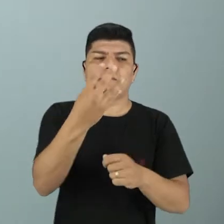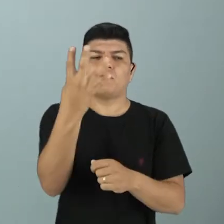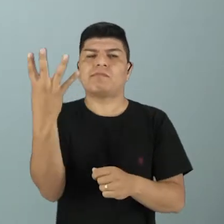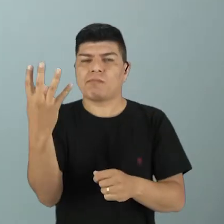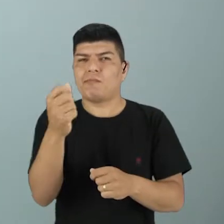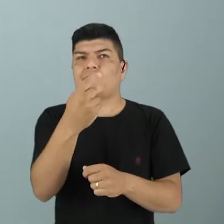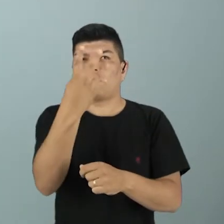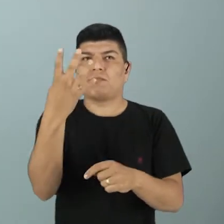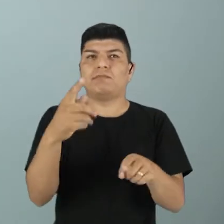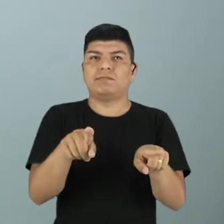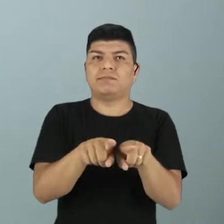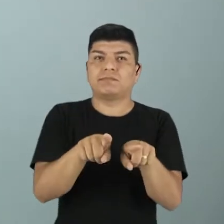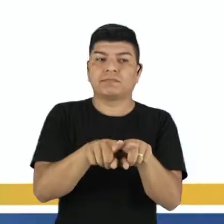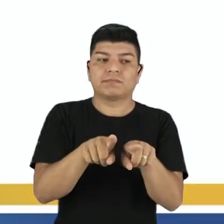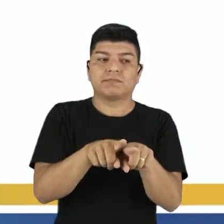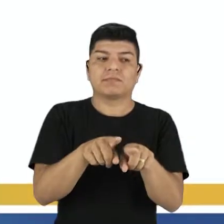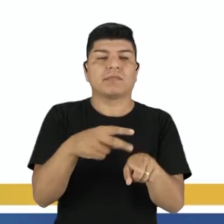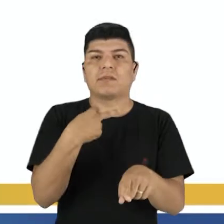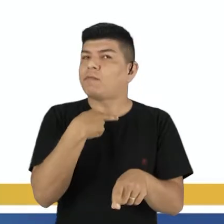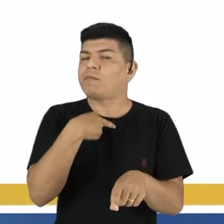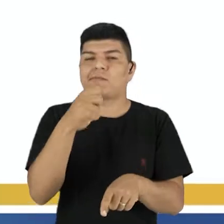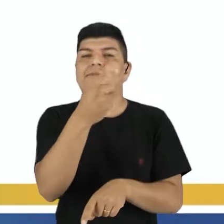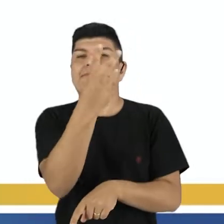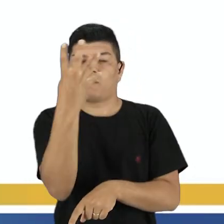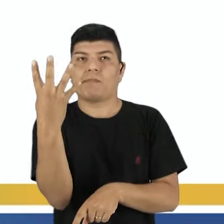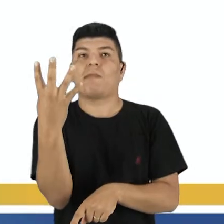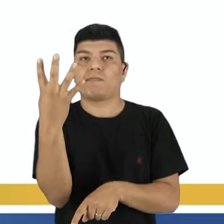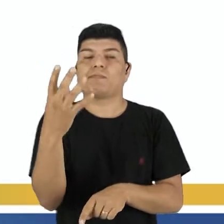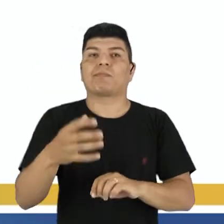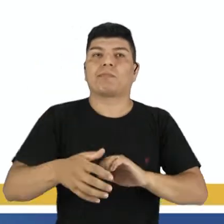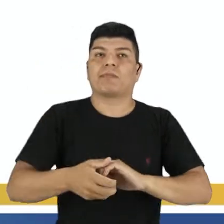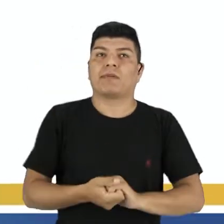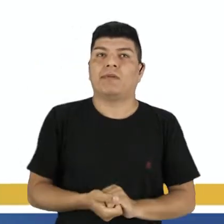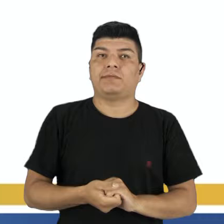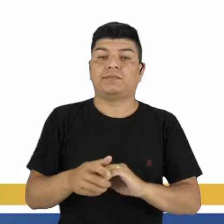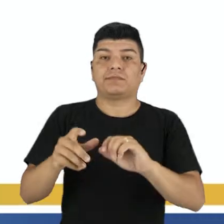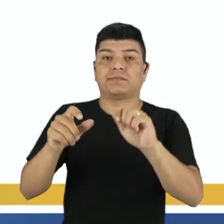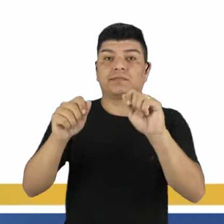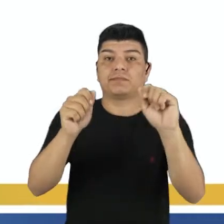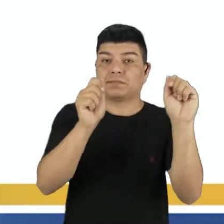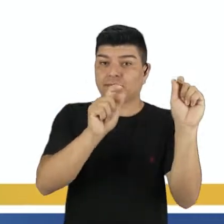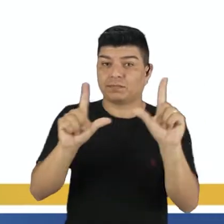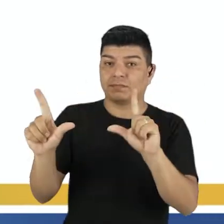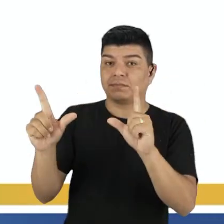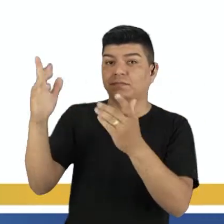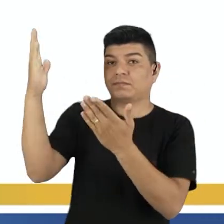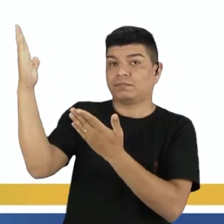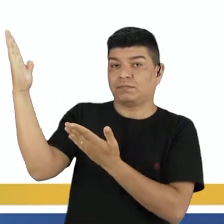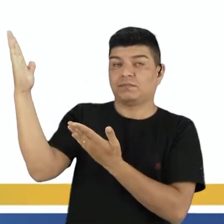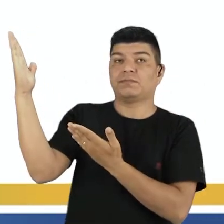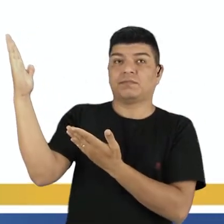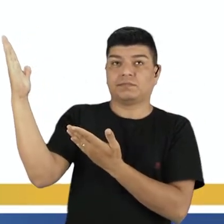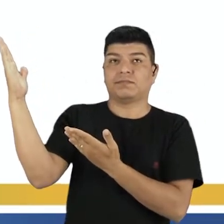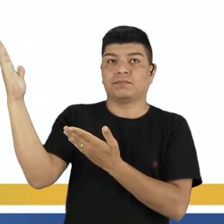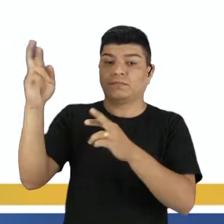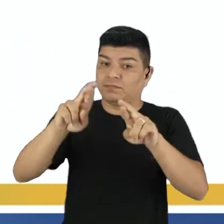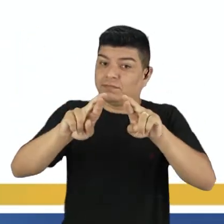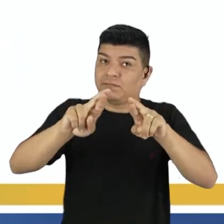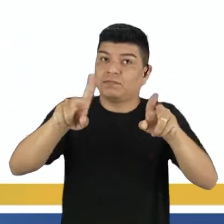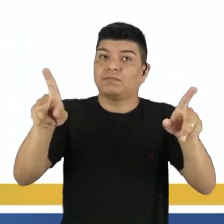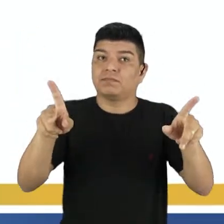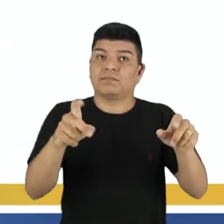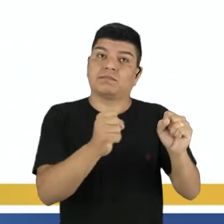esse conteúdo, certo? Acompanhem comigo aí na tela. Então nós temos o quadro que mostra algumas diferenças entre os